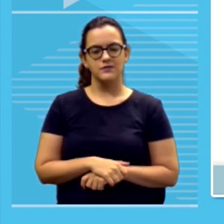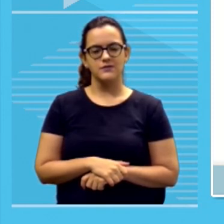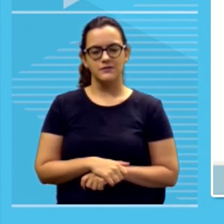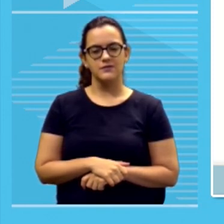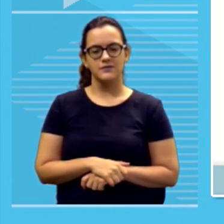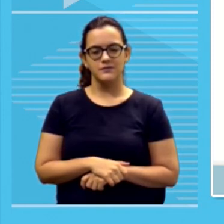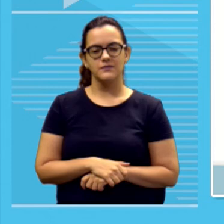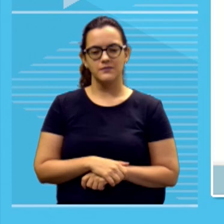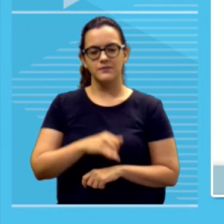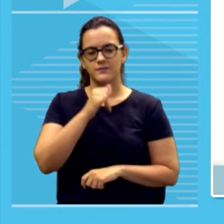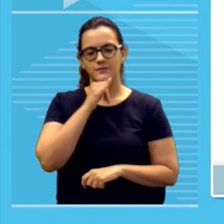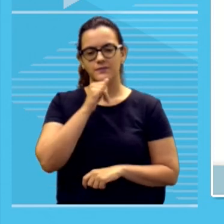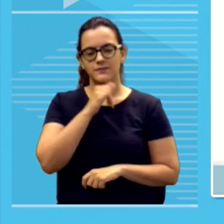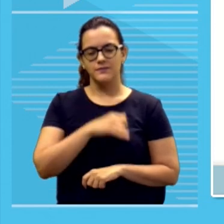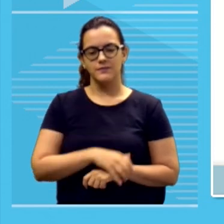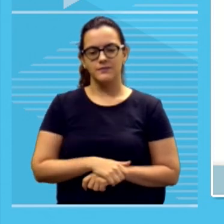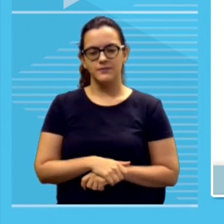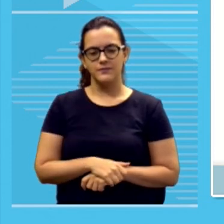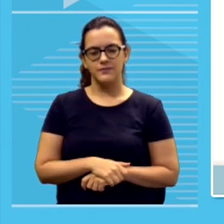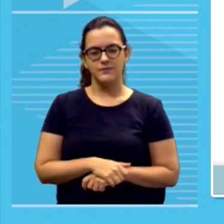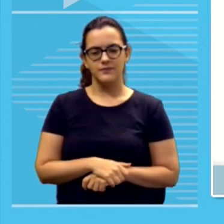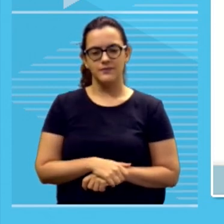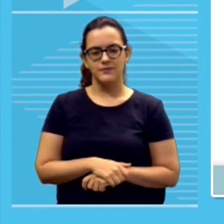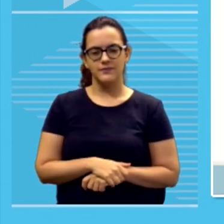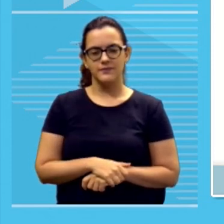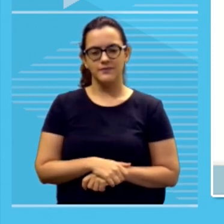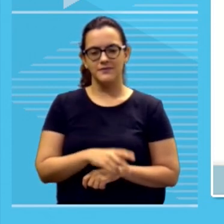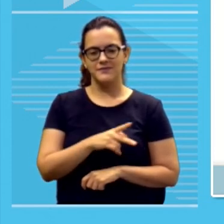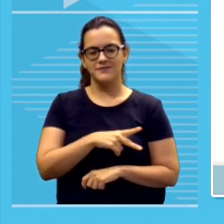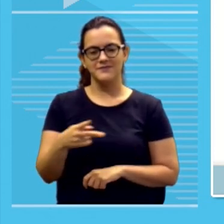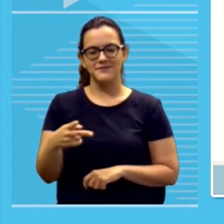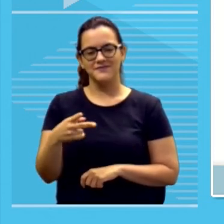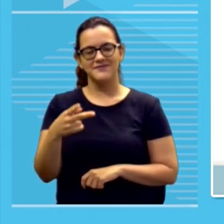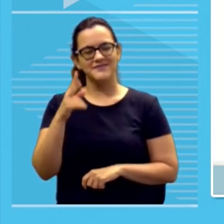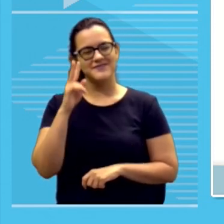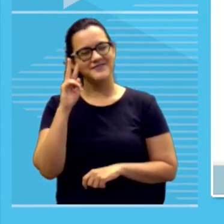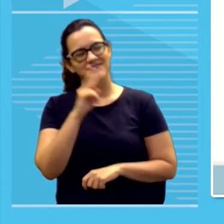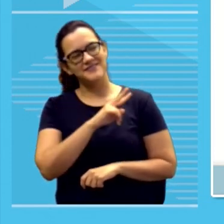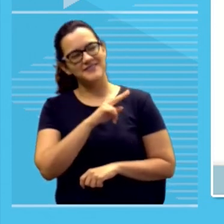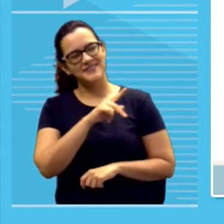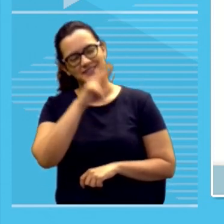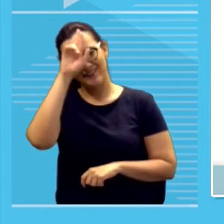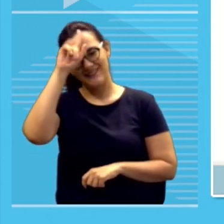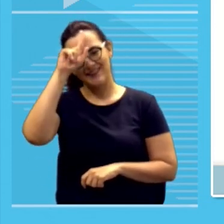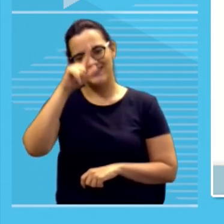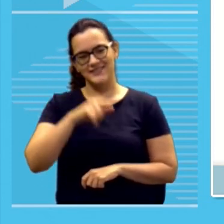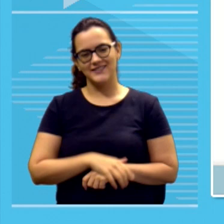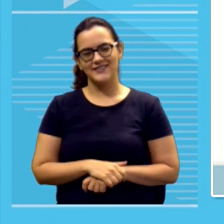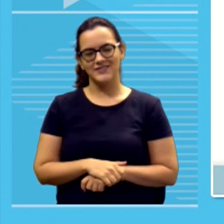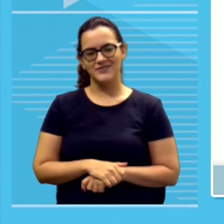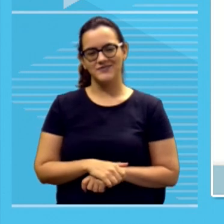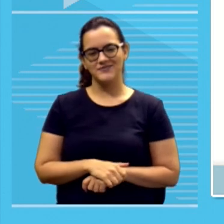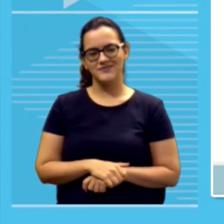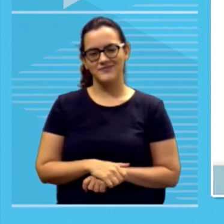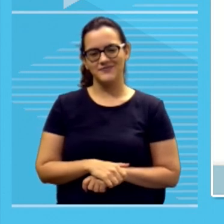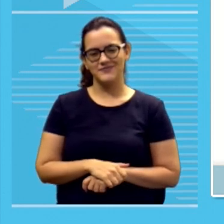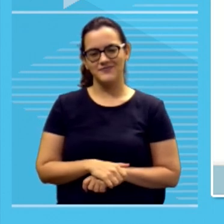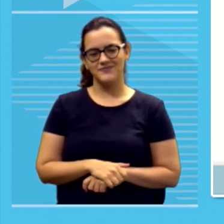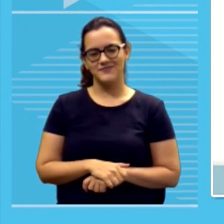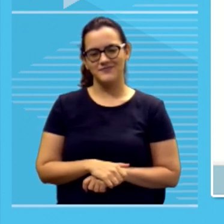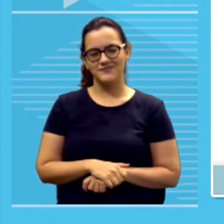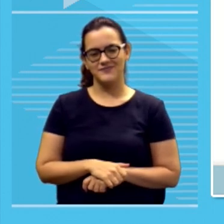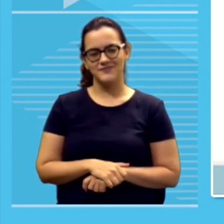vou botar com igual perdão Ainda bem que você percebeu Nossa colega da libras aqui vai é